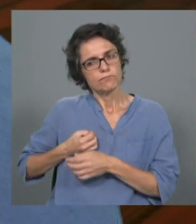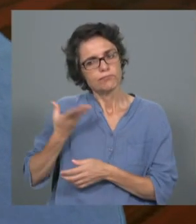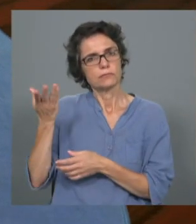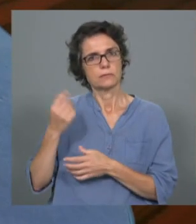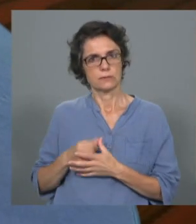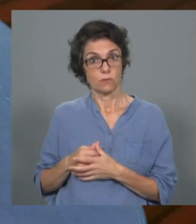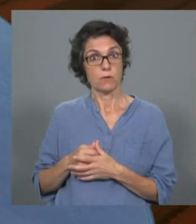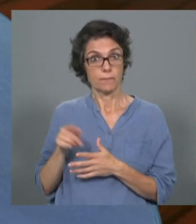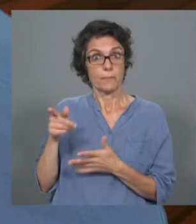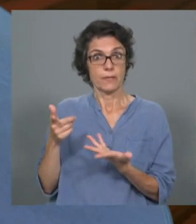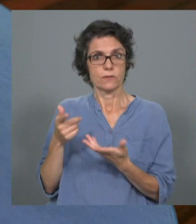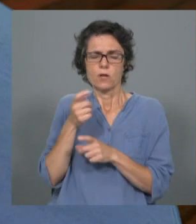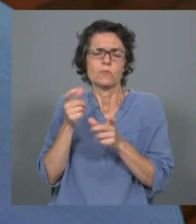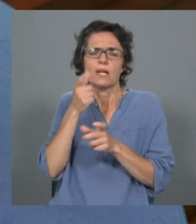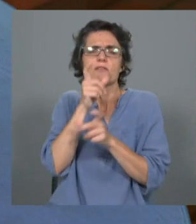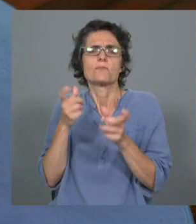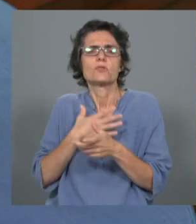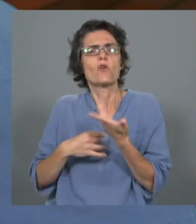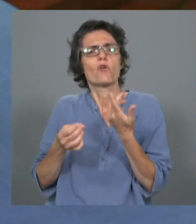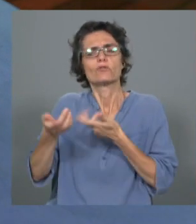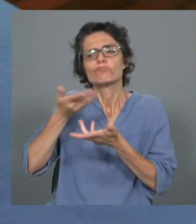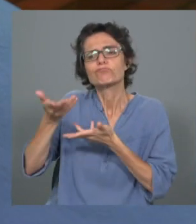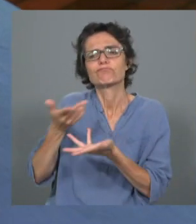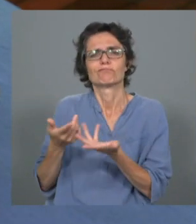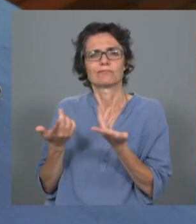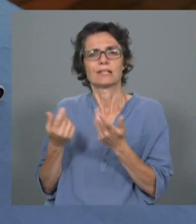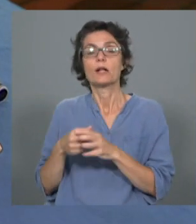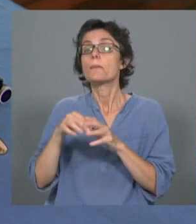pessoas precisam de ser ouvidas, precisam de ser acompanhadas. Bom,